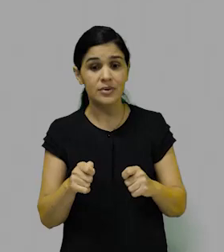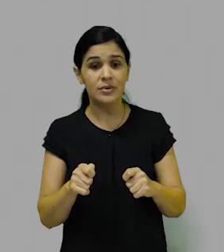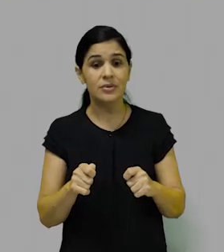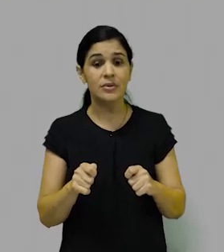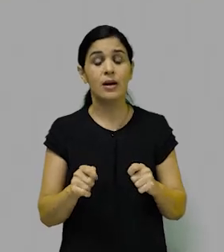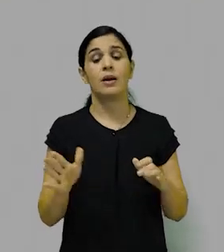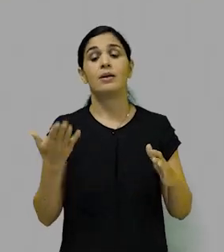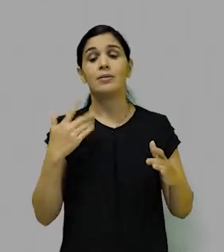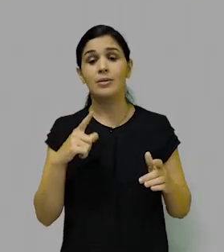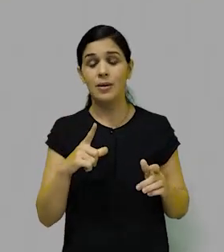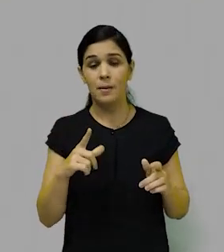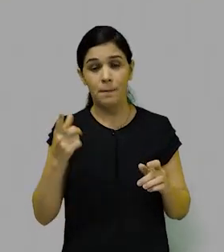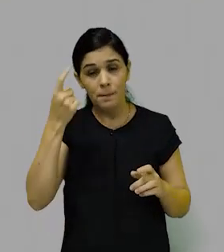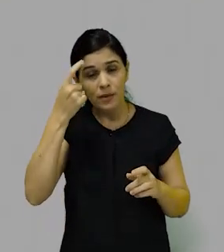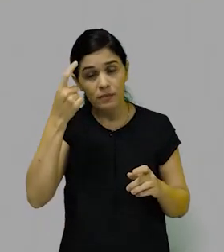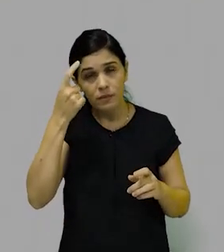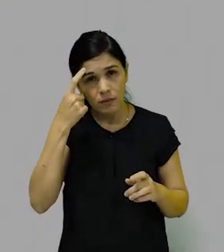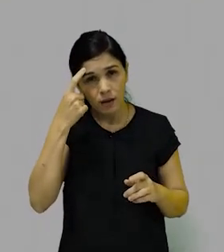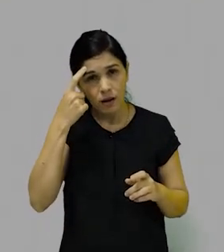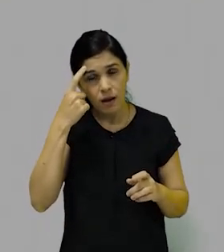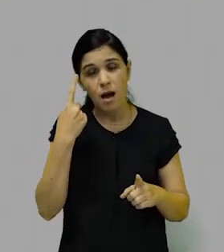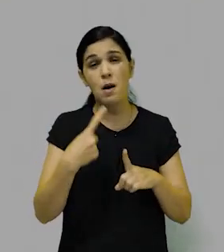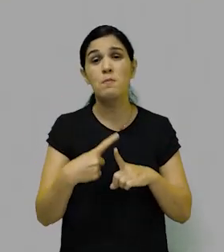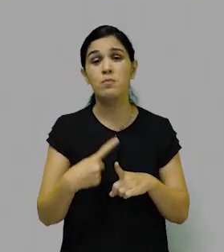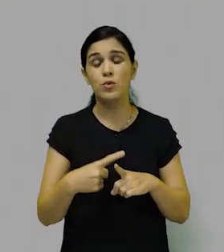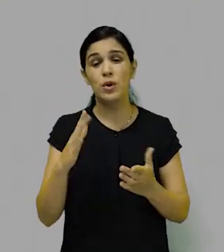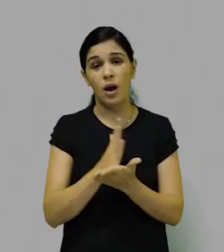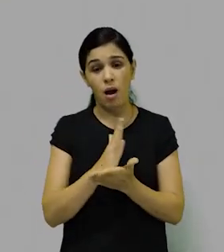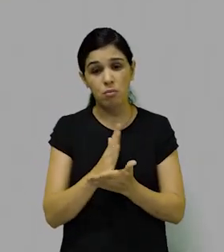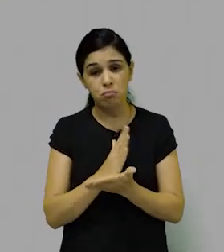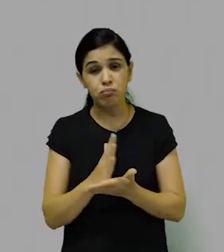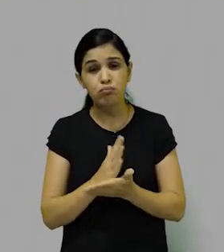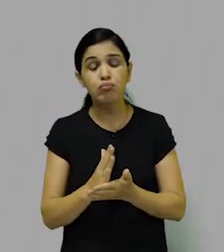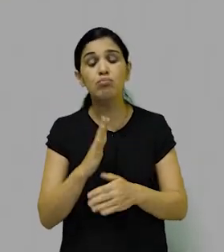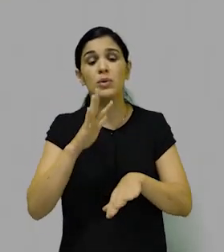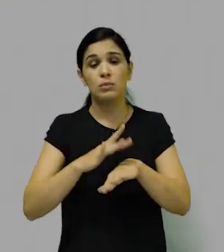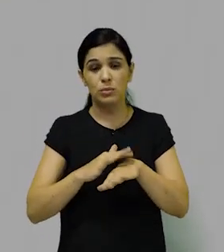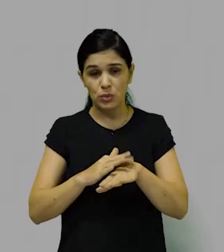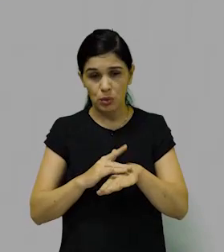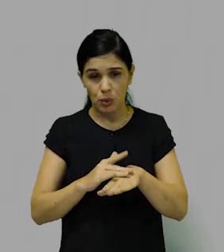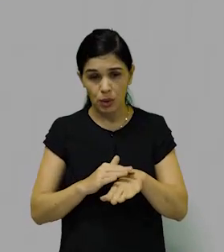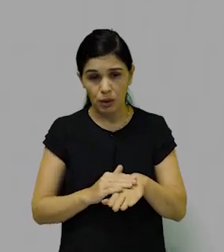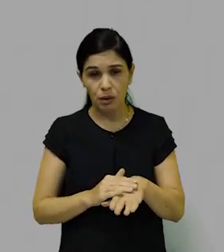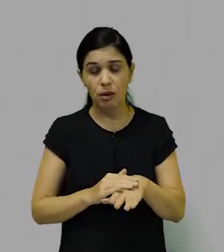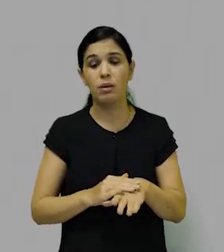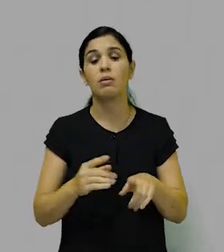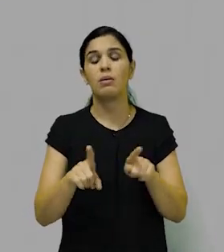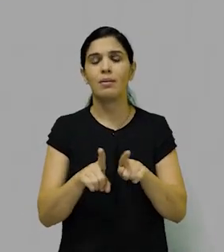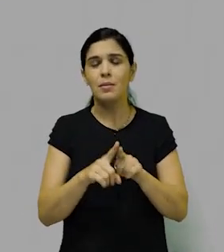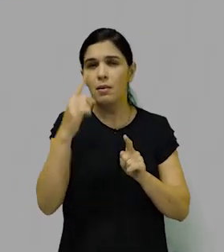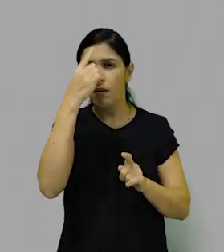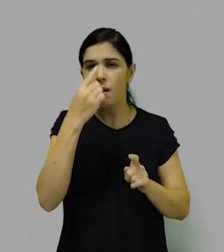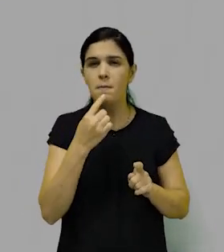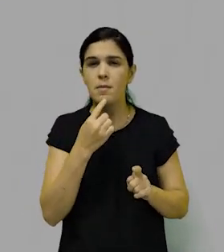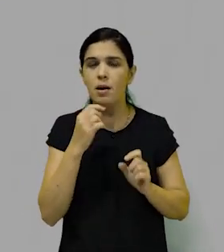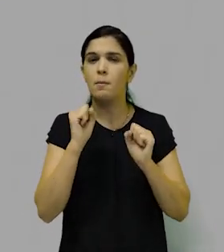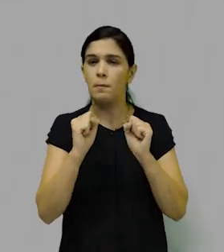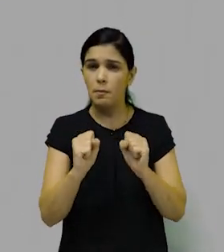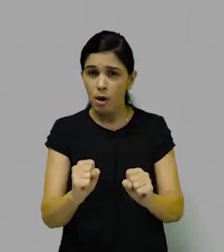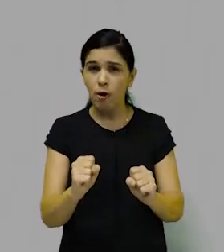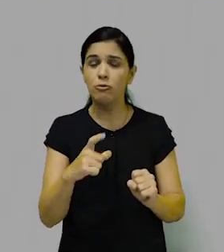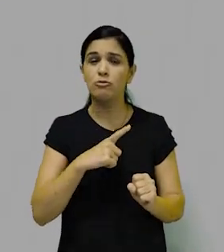adulta. E os homens são mais acometidos pela vigorexia, também é uma distorção da sua